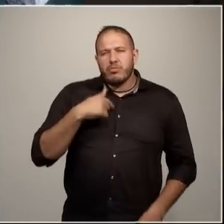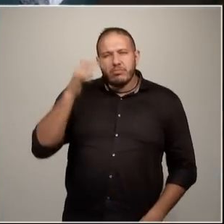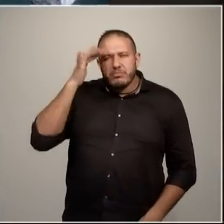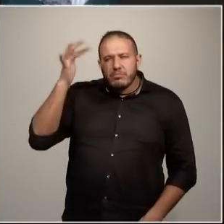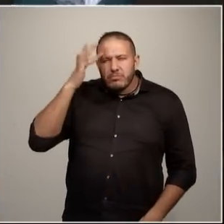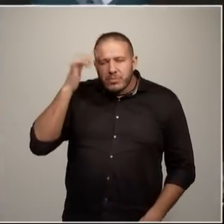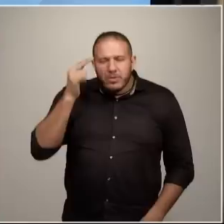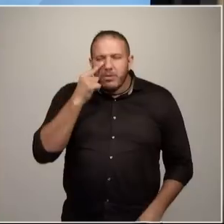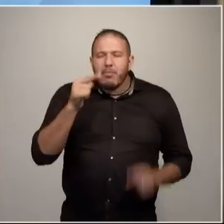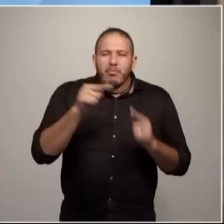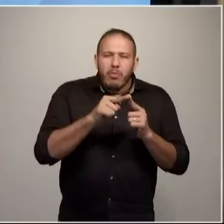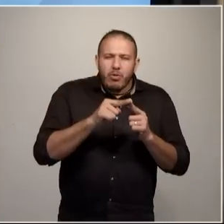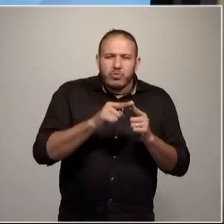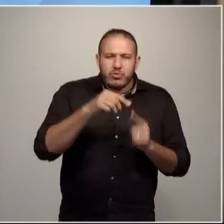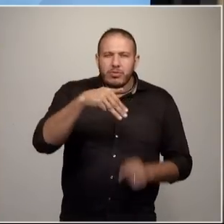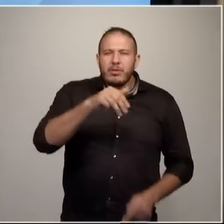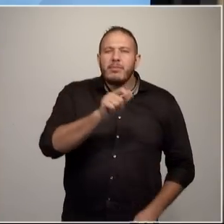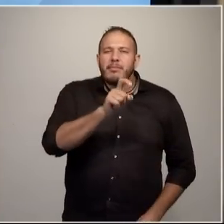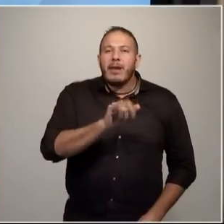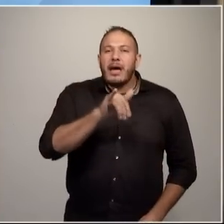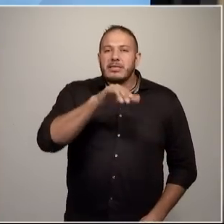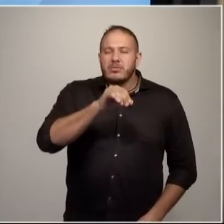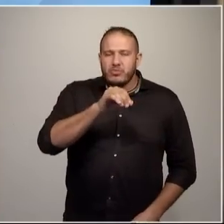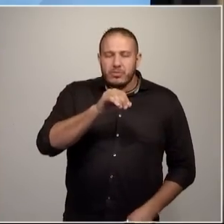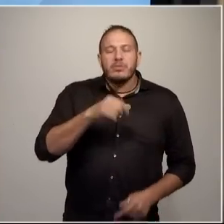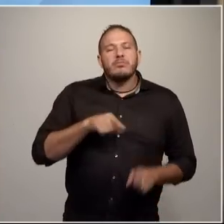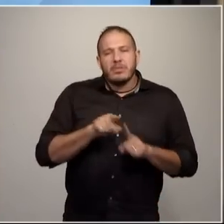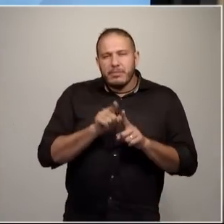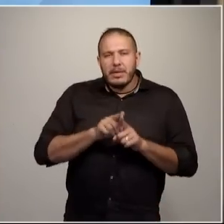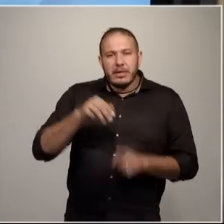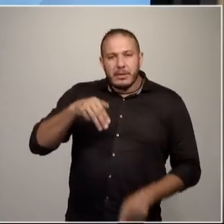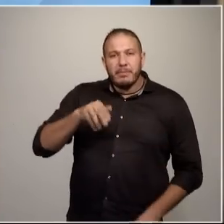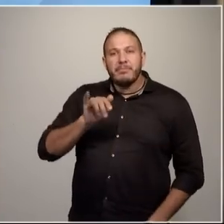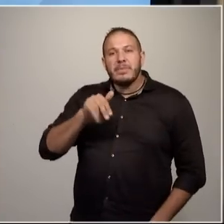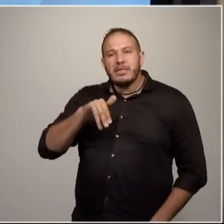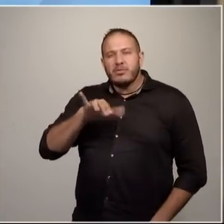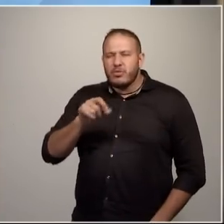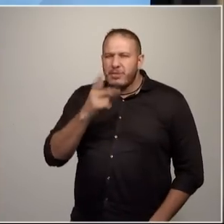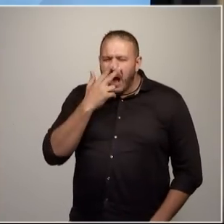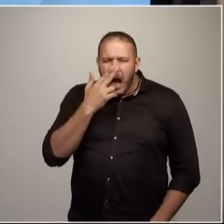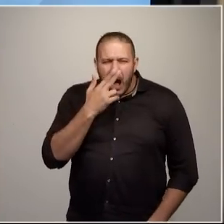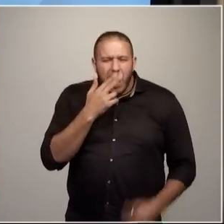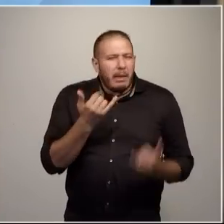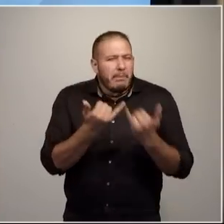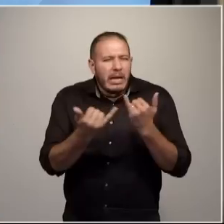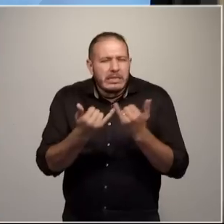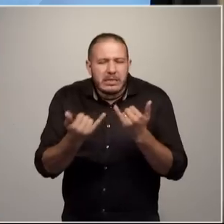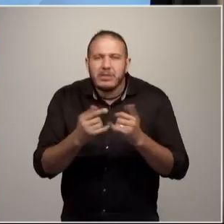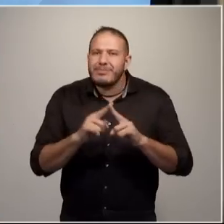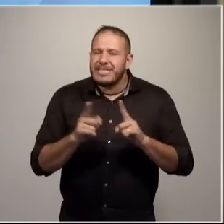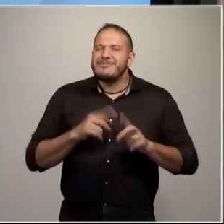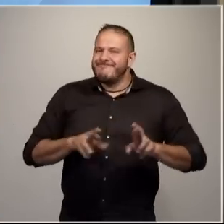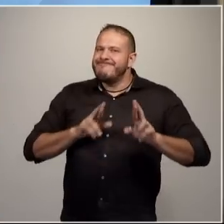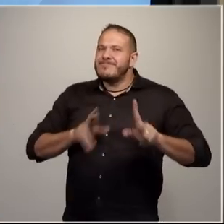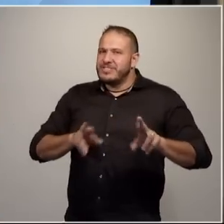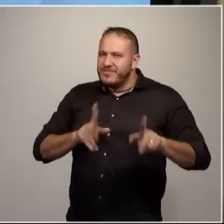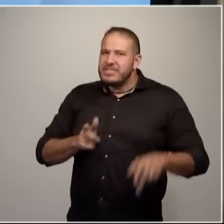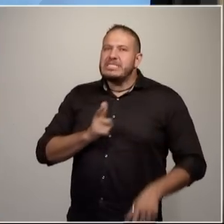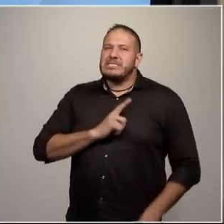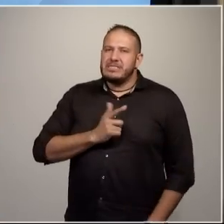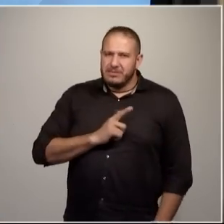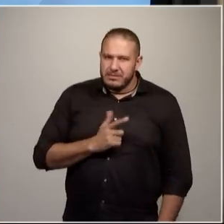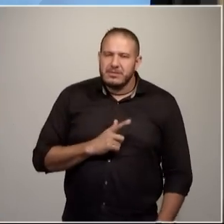e mínimo. Funciona de um jeito parecido, mas é diferente, do que